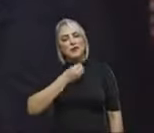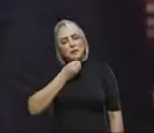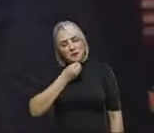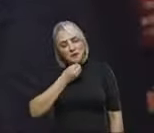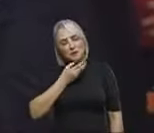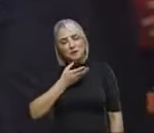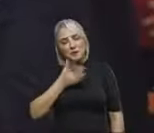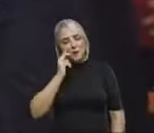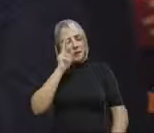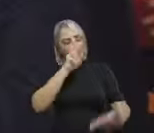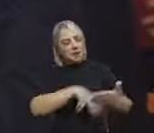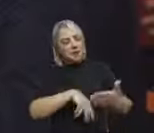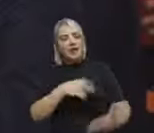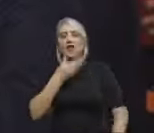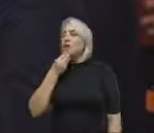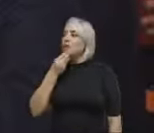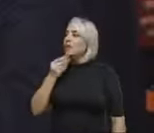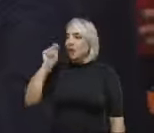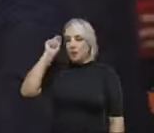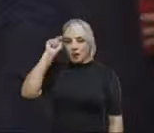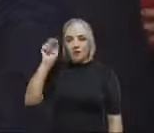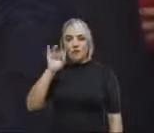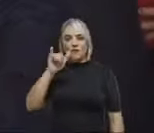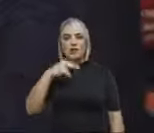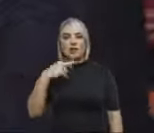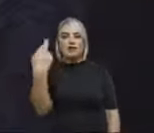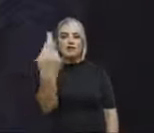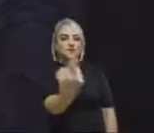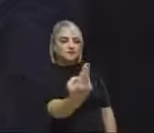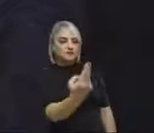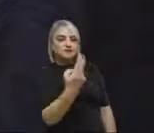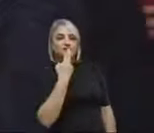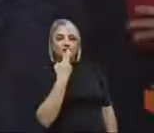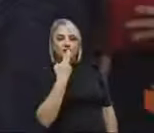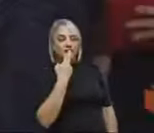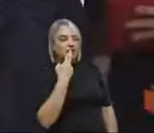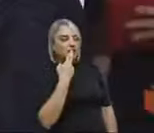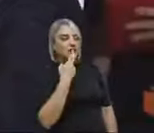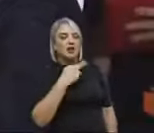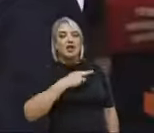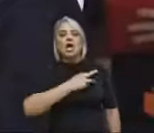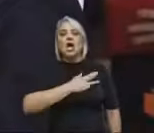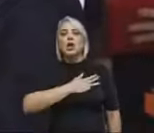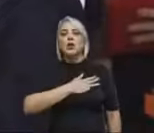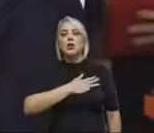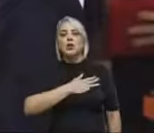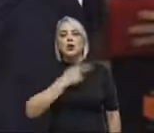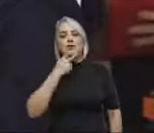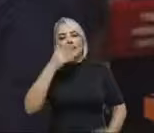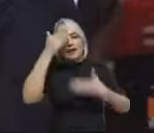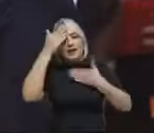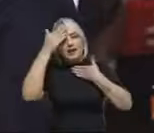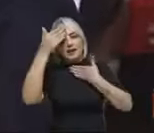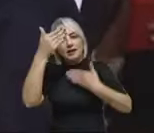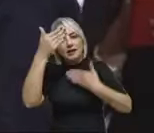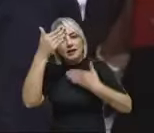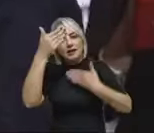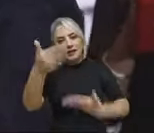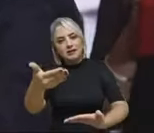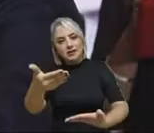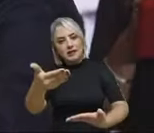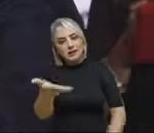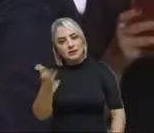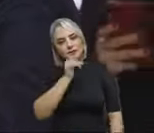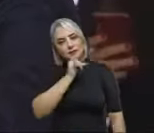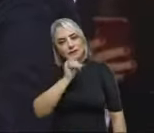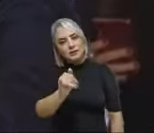Moraes volta com a resposta e me diz: Lula manda agradecer o seu gesto, mas ao mesmo